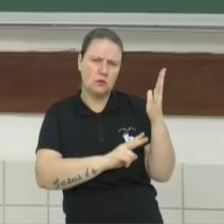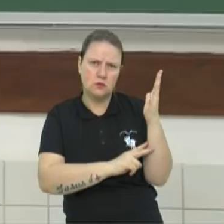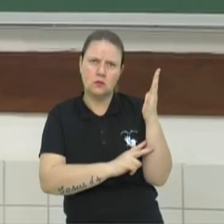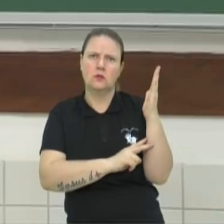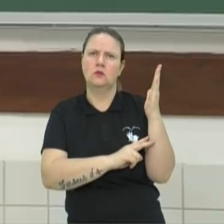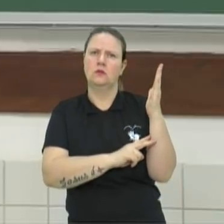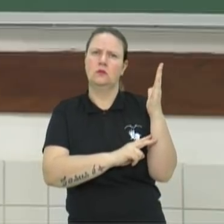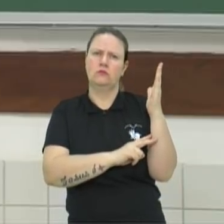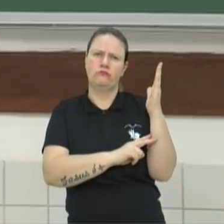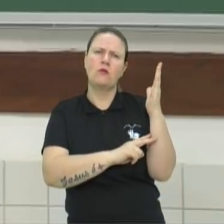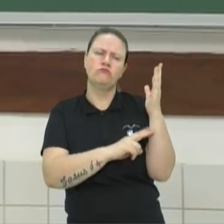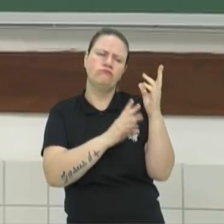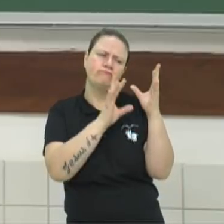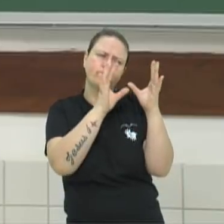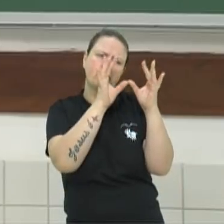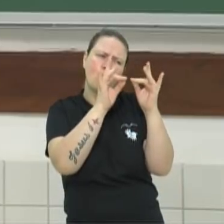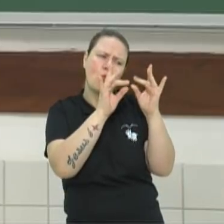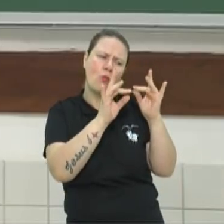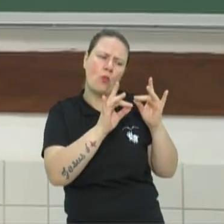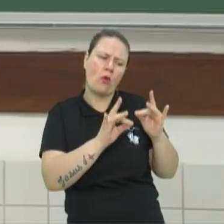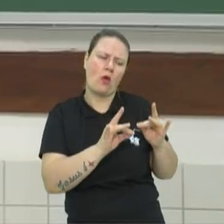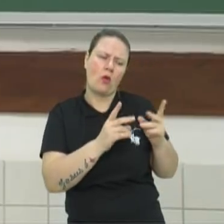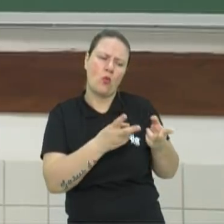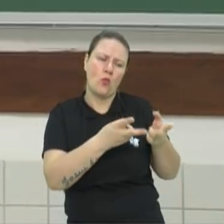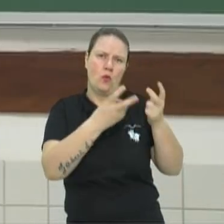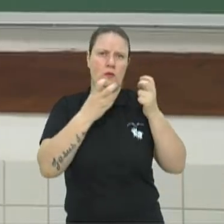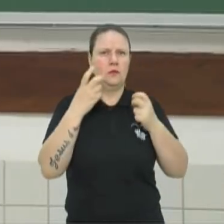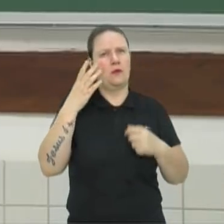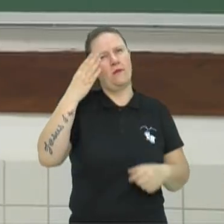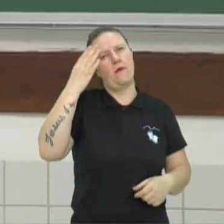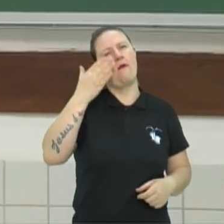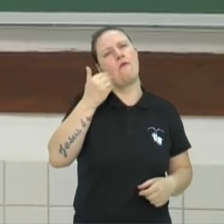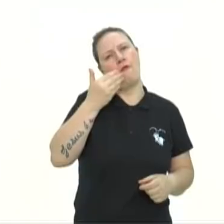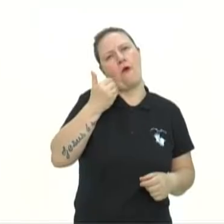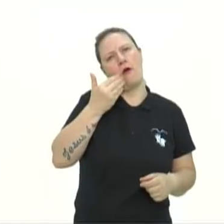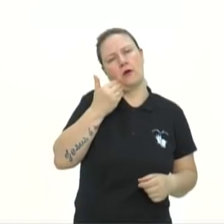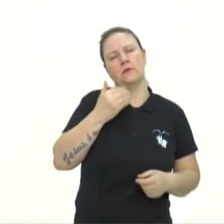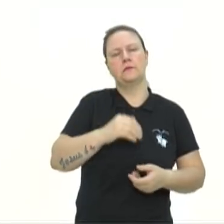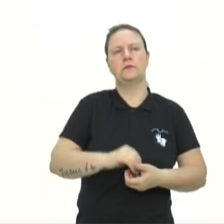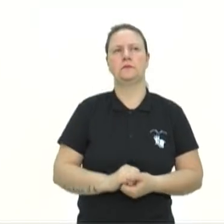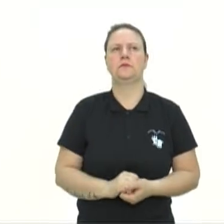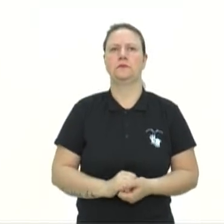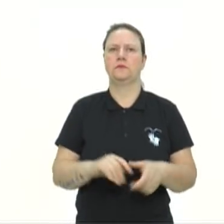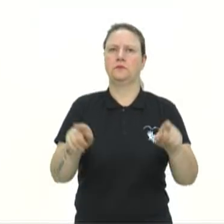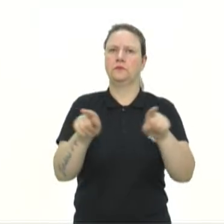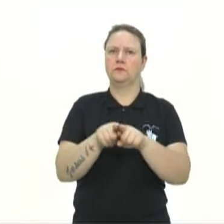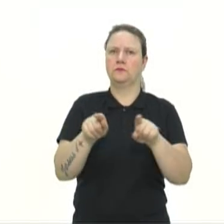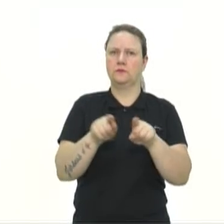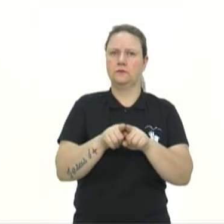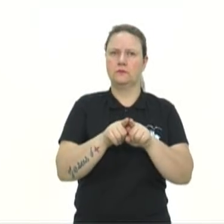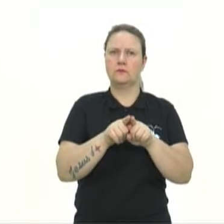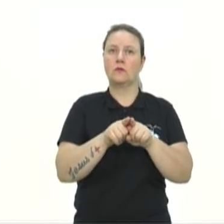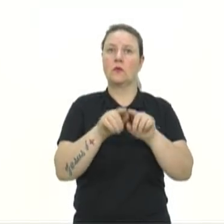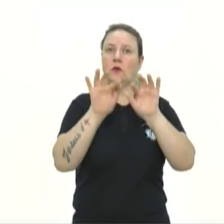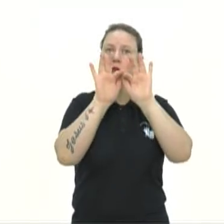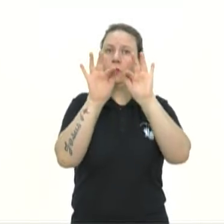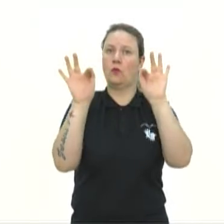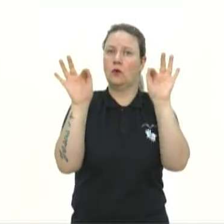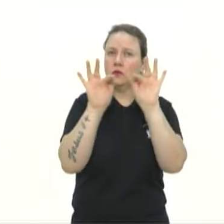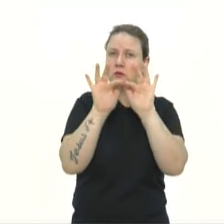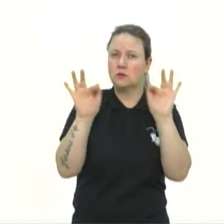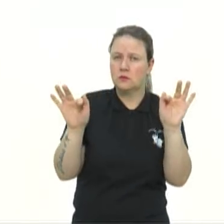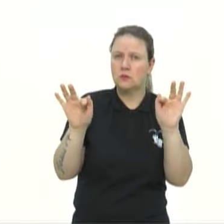a leitura bem feita do texto, você consegue recuperar facilmente. Observando as orações subordinadas